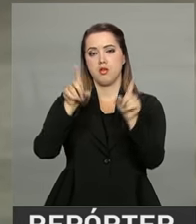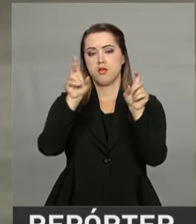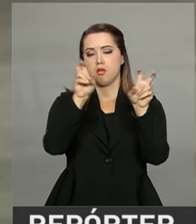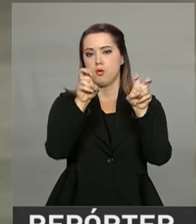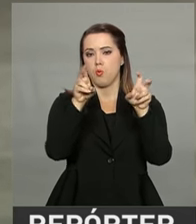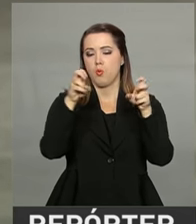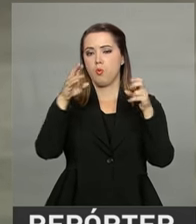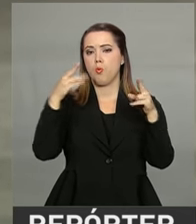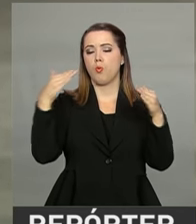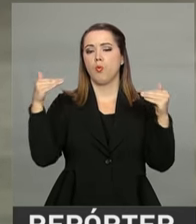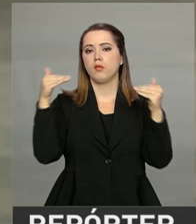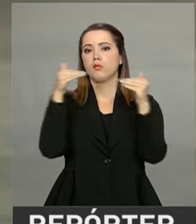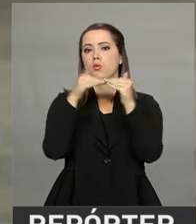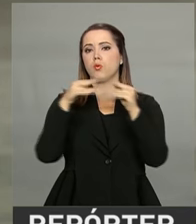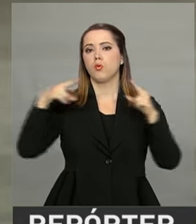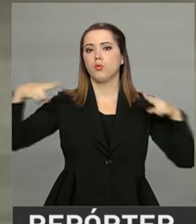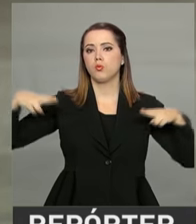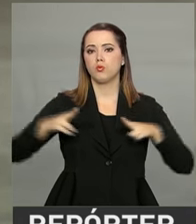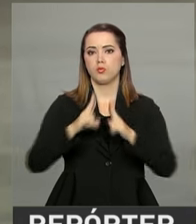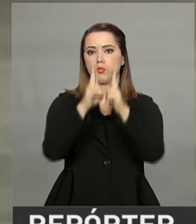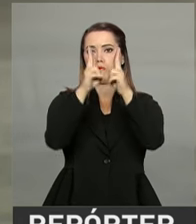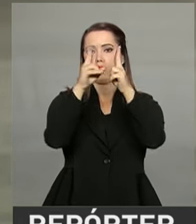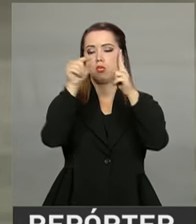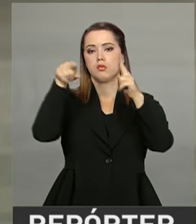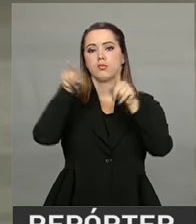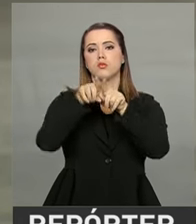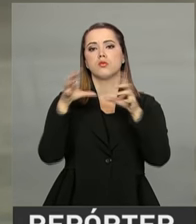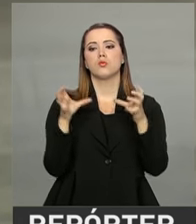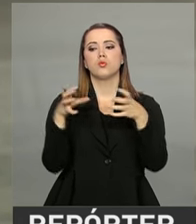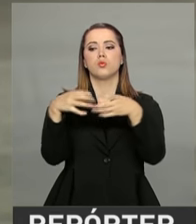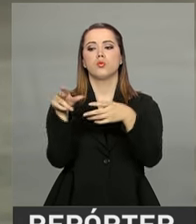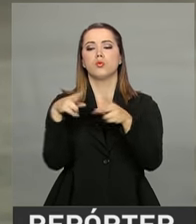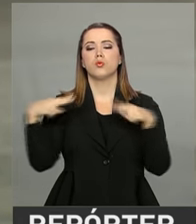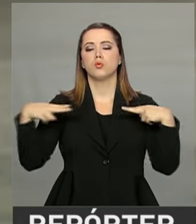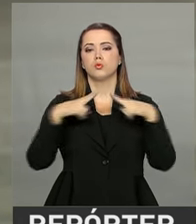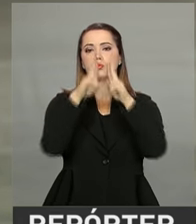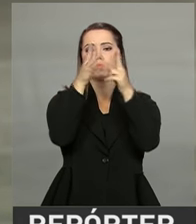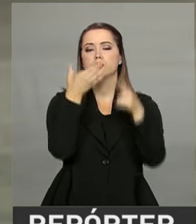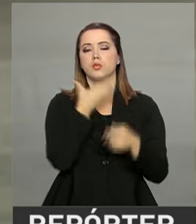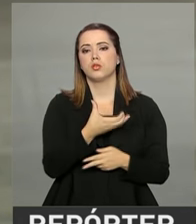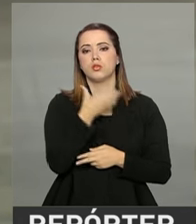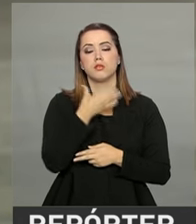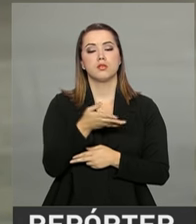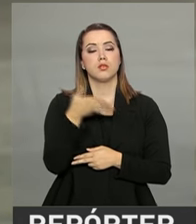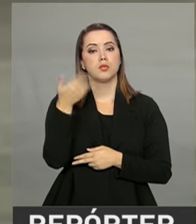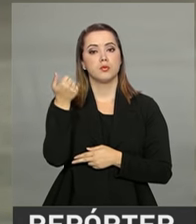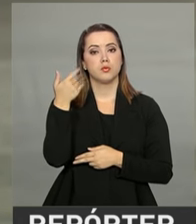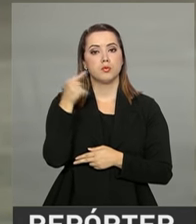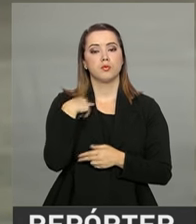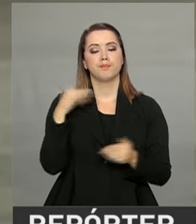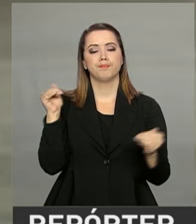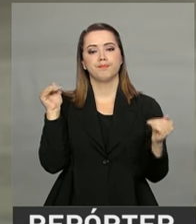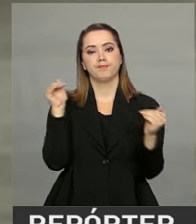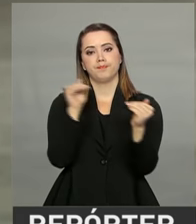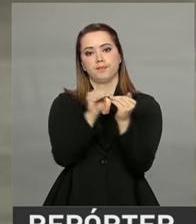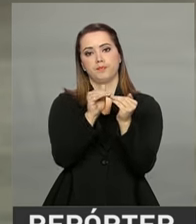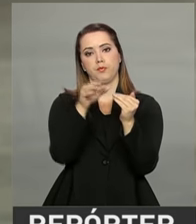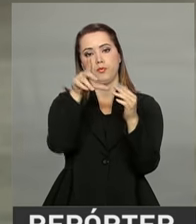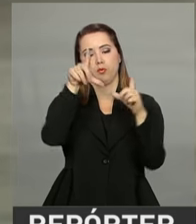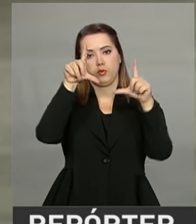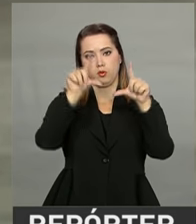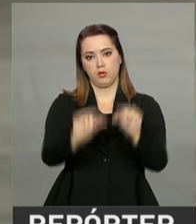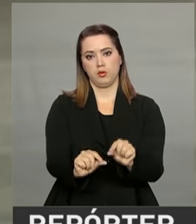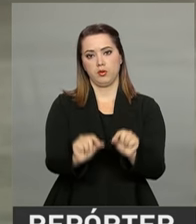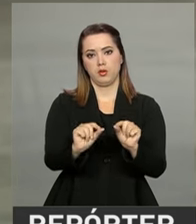Paris. Ah, esse acordo ele é resultado da cúpula de Paris, que em dezembro do ano passado definiu metas para a redução da